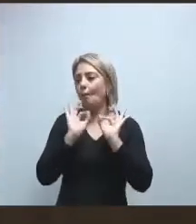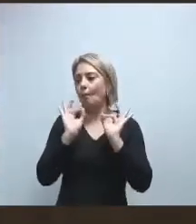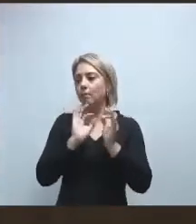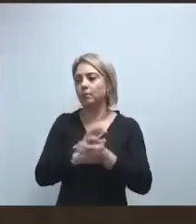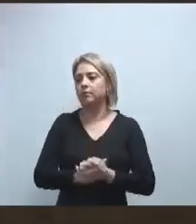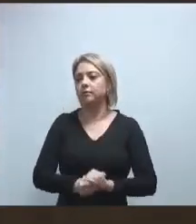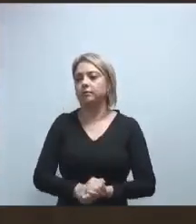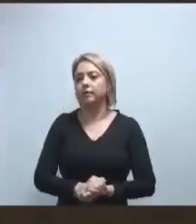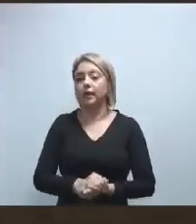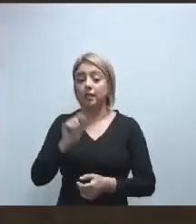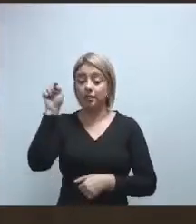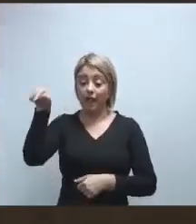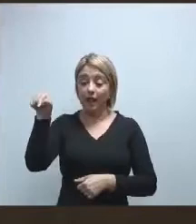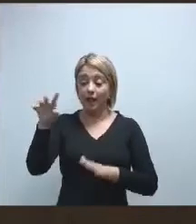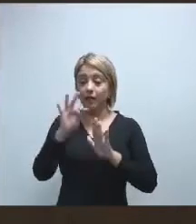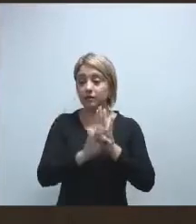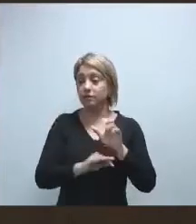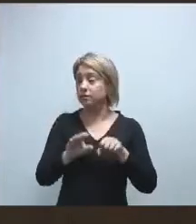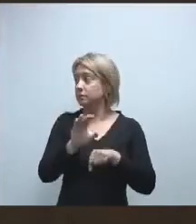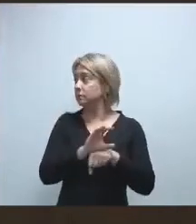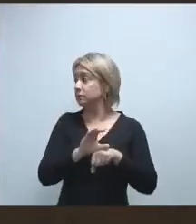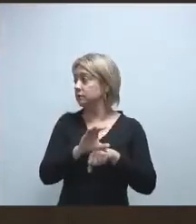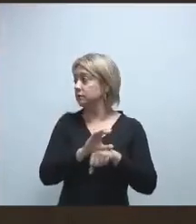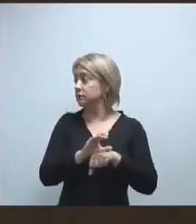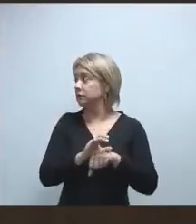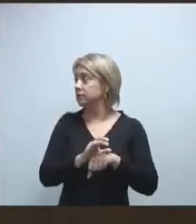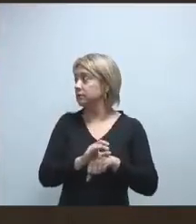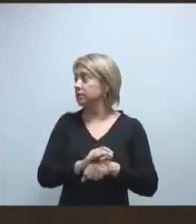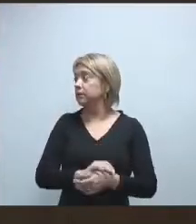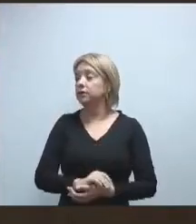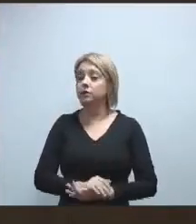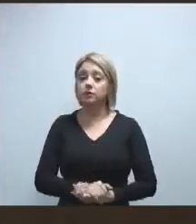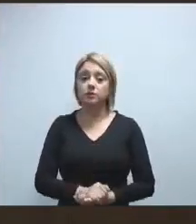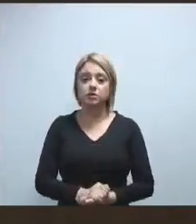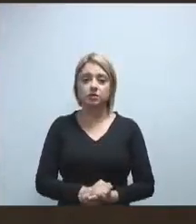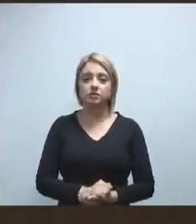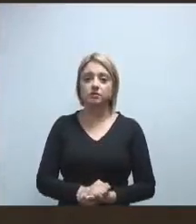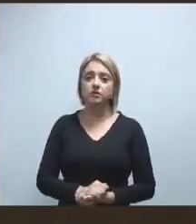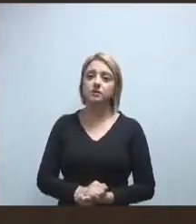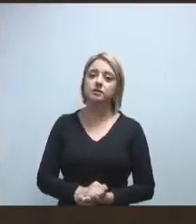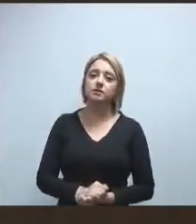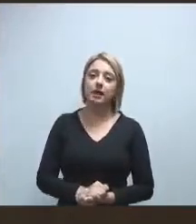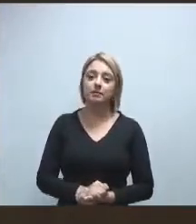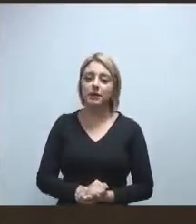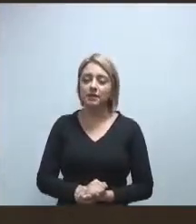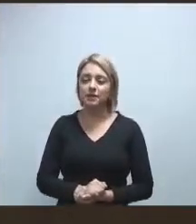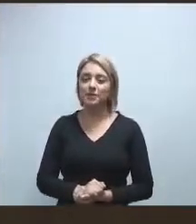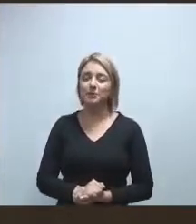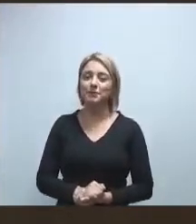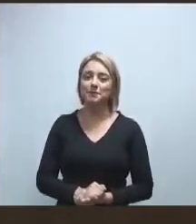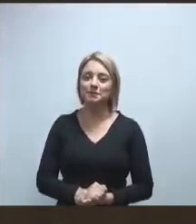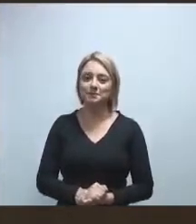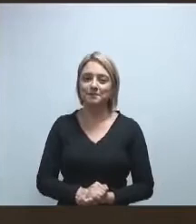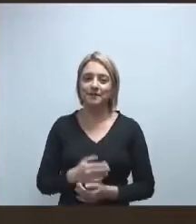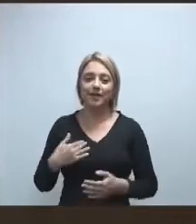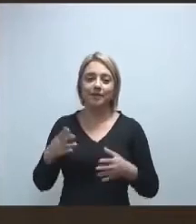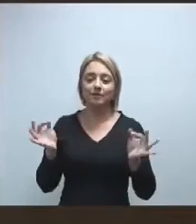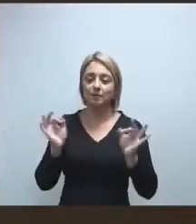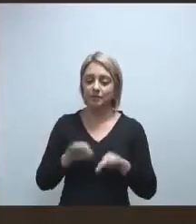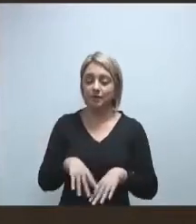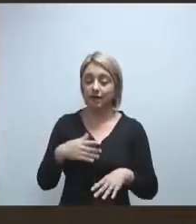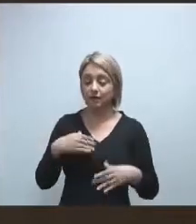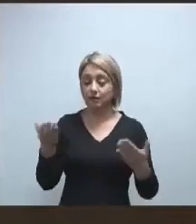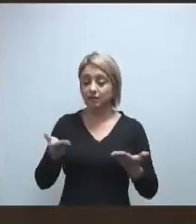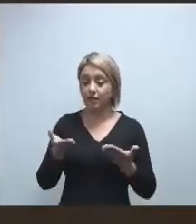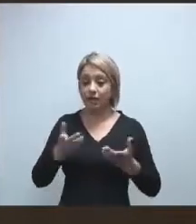está lá na constituição em suma e já caminhando para o final nós temos